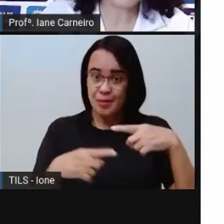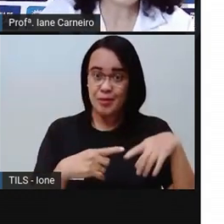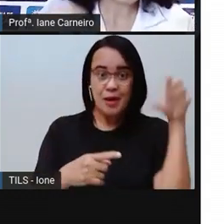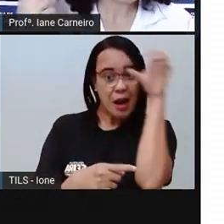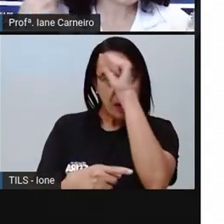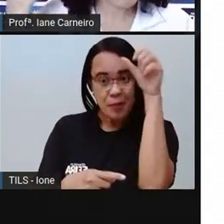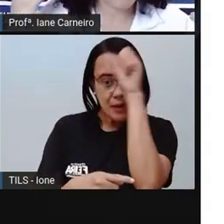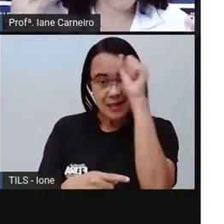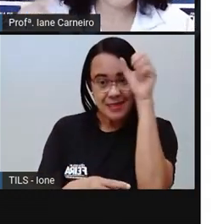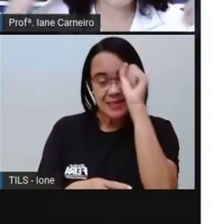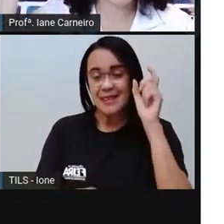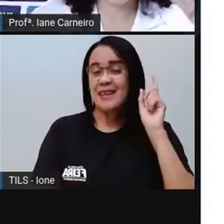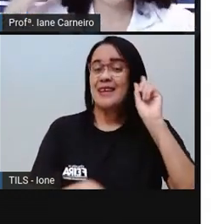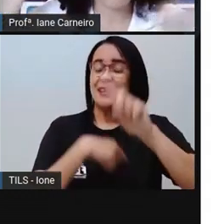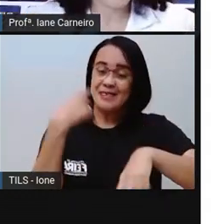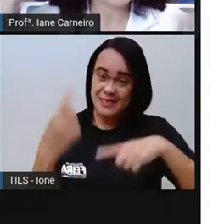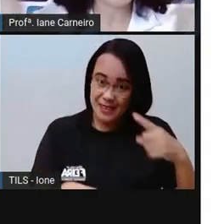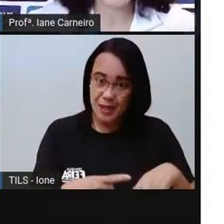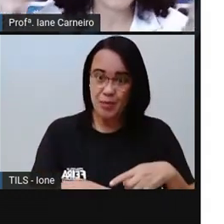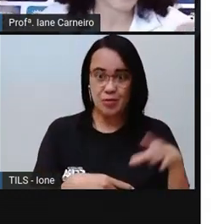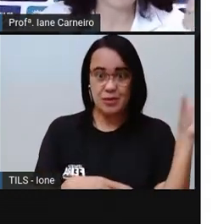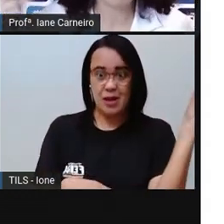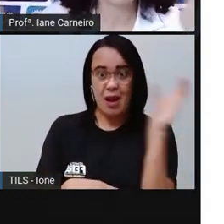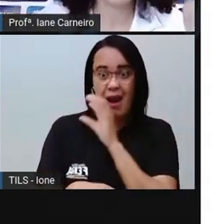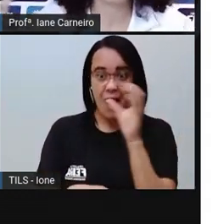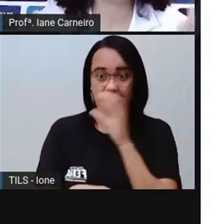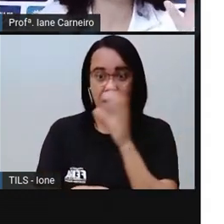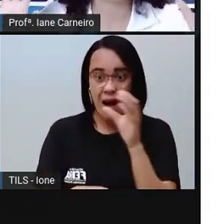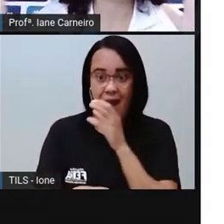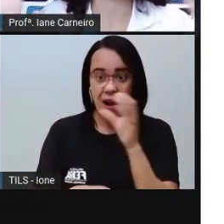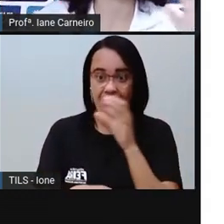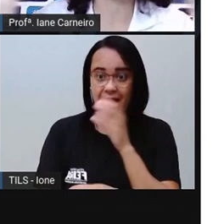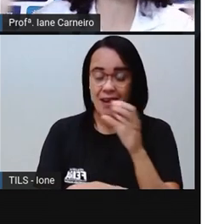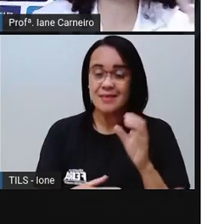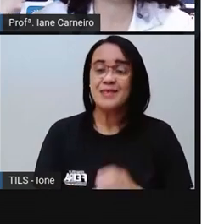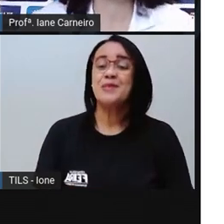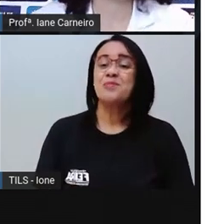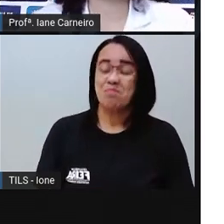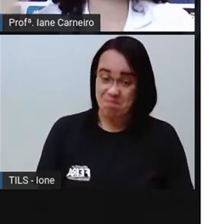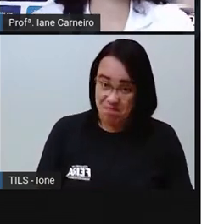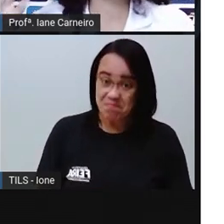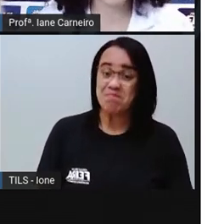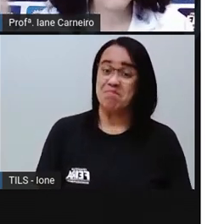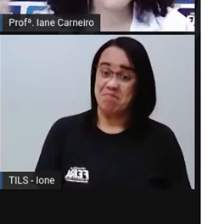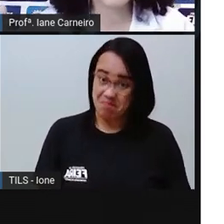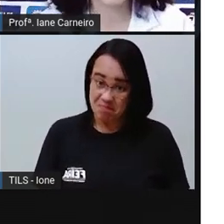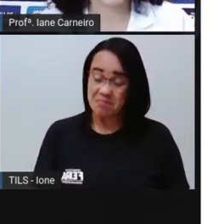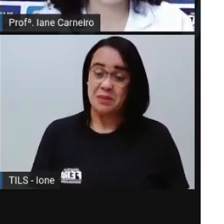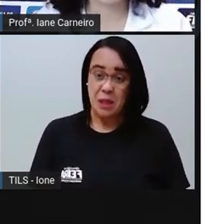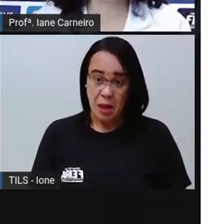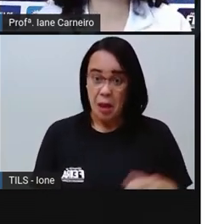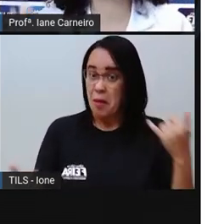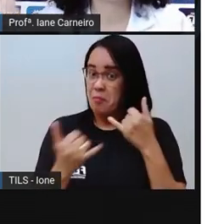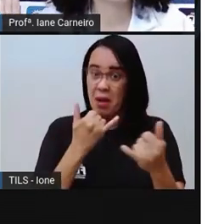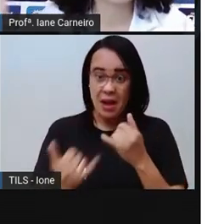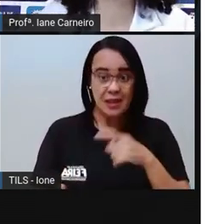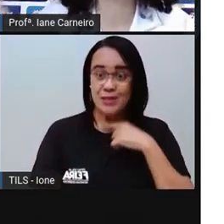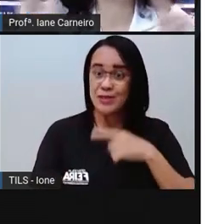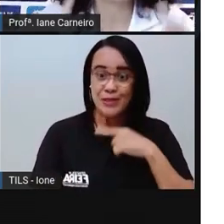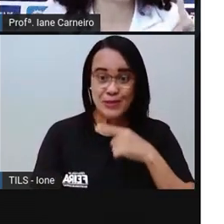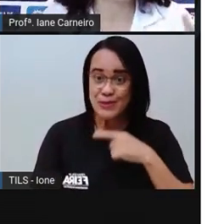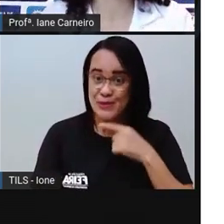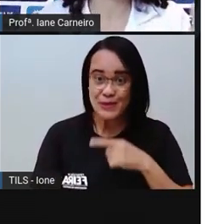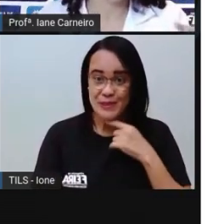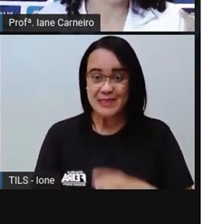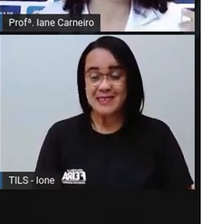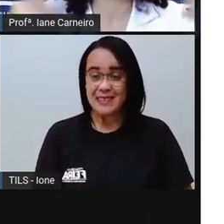parlenda. E depois vocês vão ver como elas fazem rapidão. Parece até que elas não vão conseguir, né? E aí chega um momento